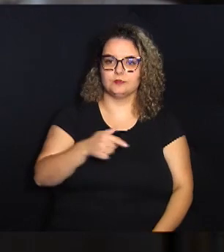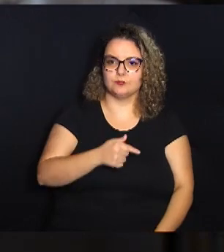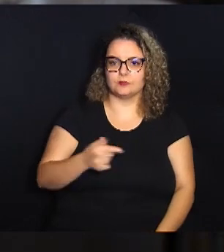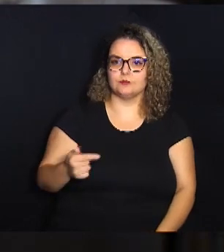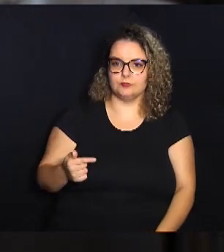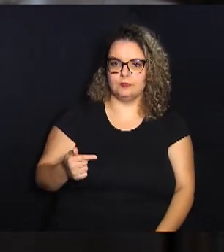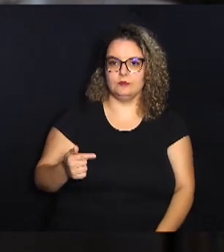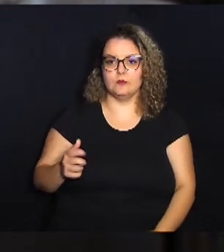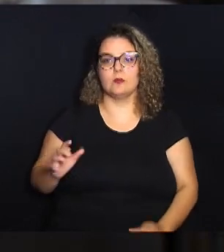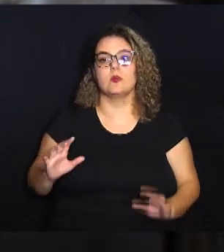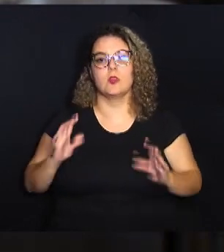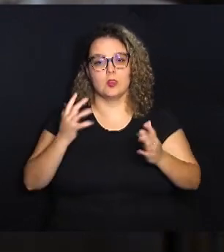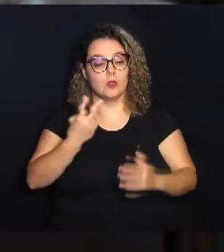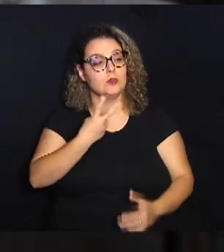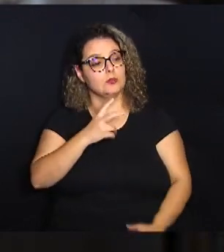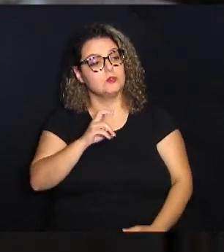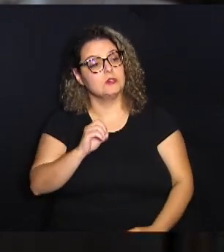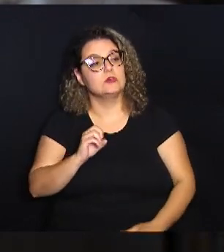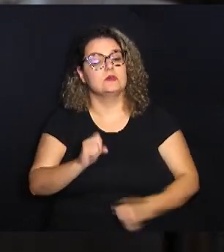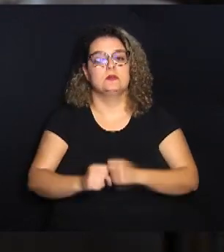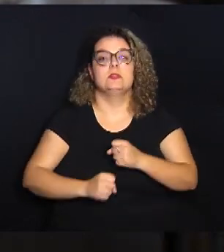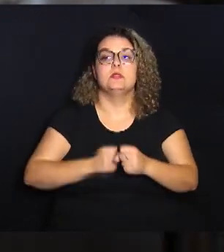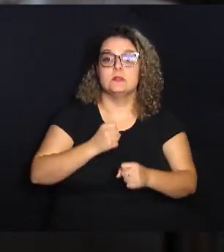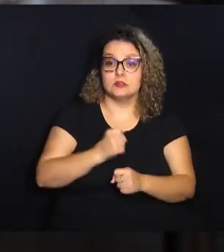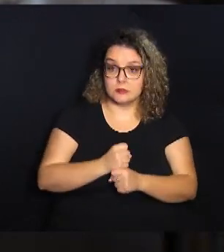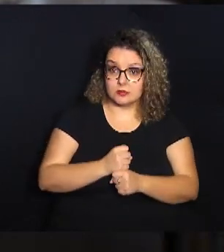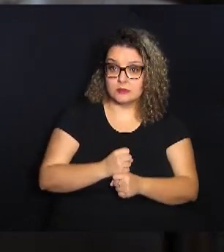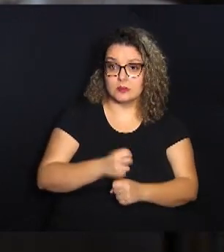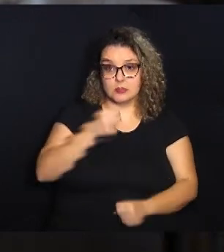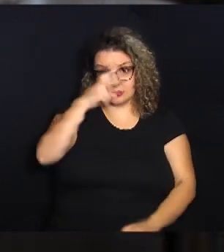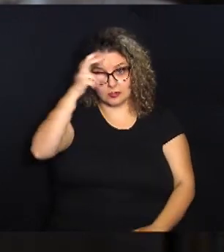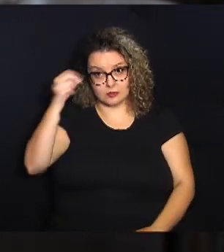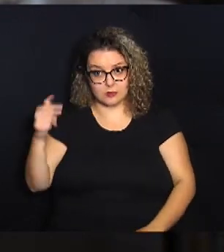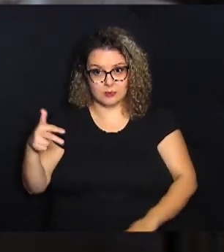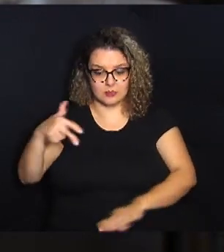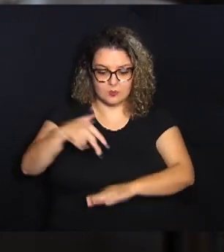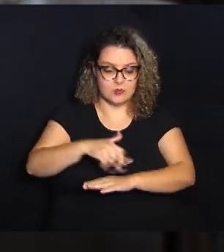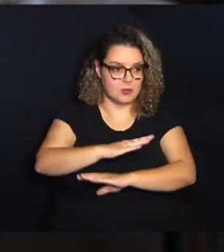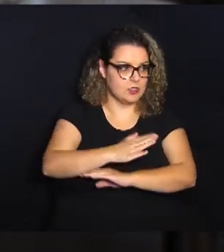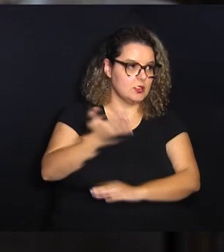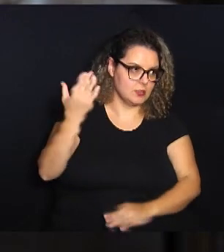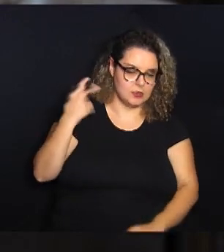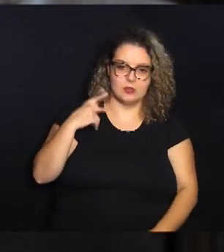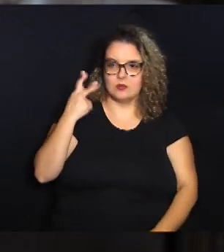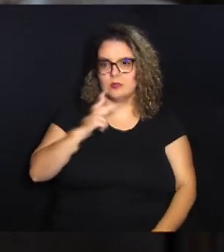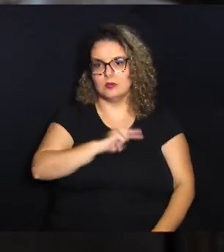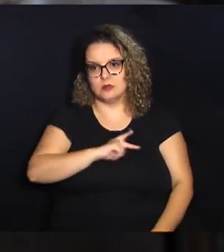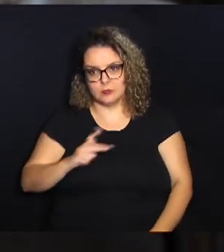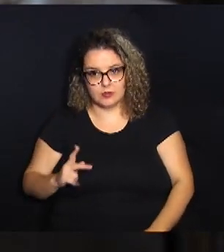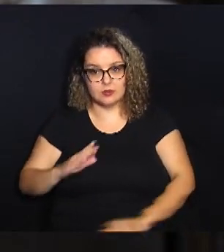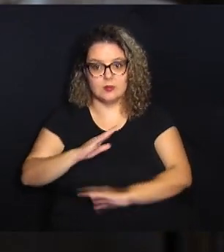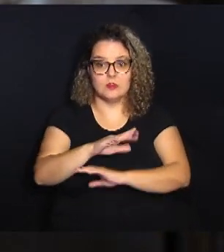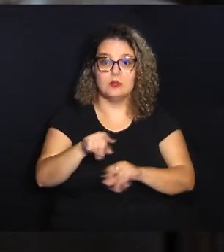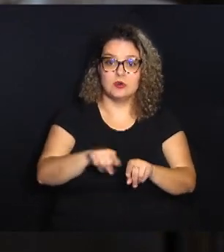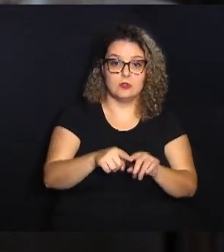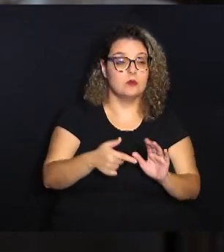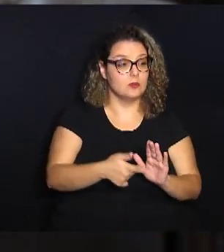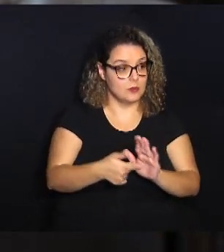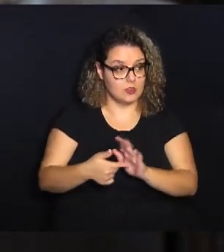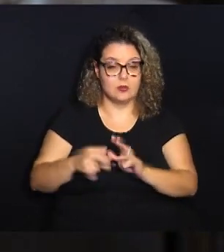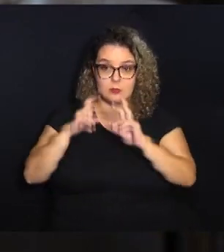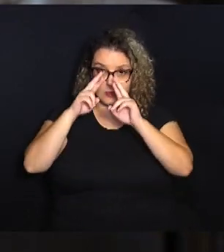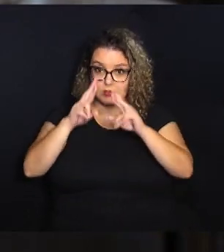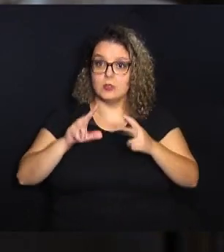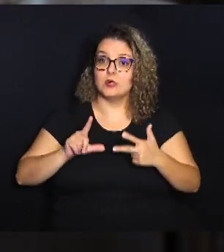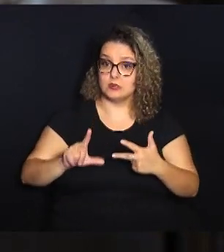para comemorar os 250 anos. E o prefeito veio à Câmara, ele que já foi vereador, foi presidente da Câmara, mostrando respeito ao